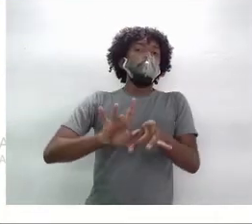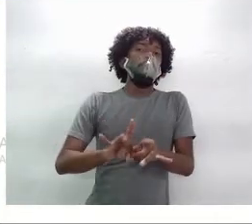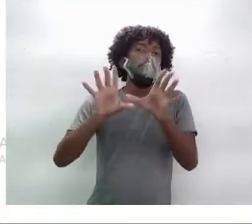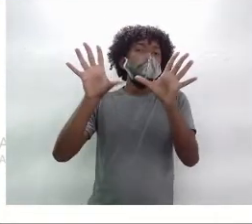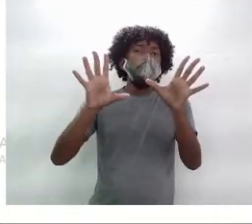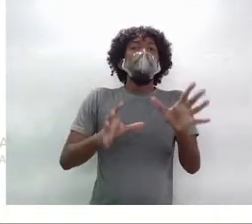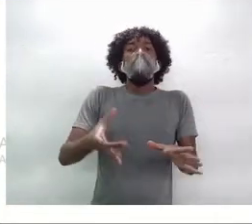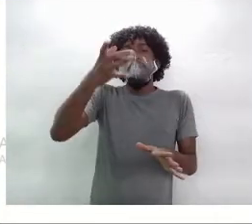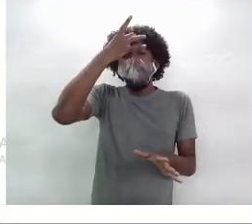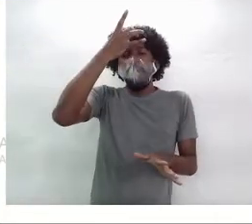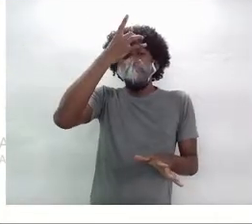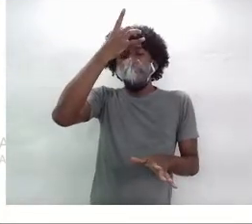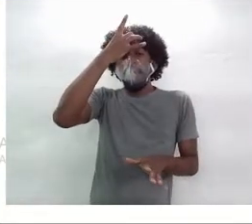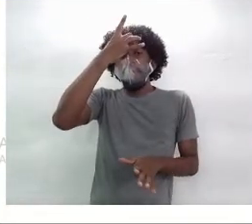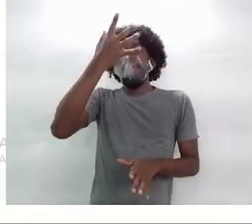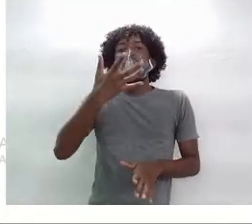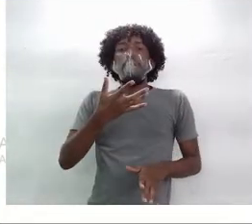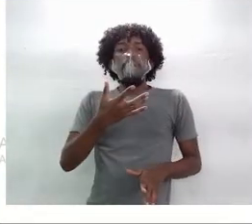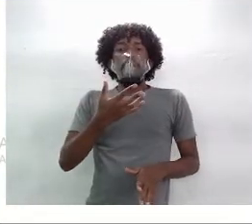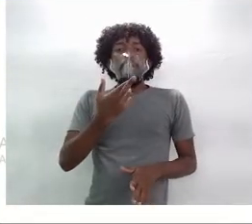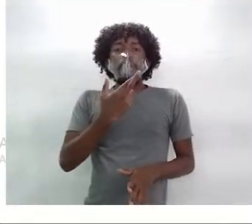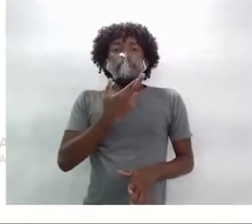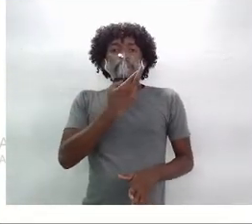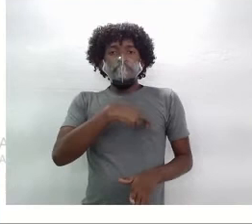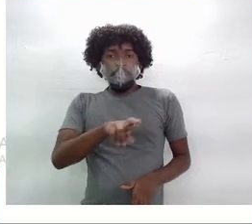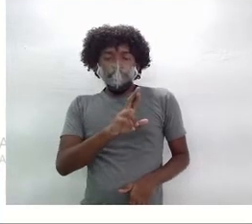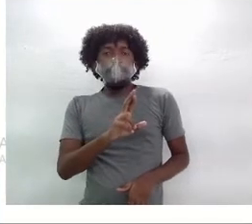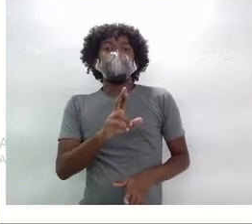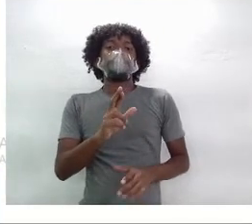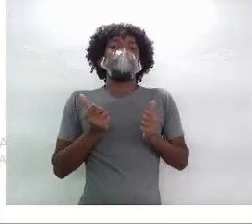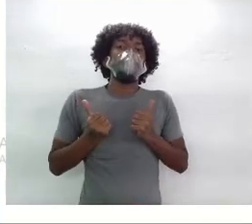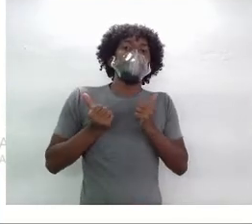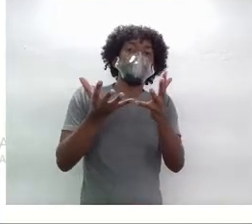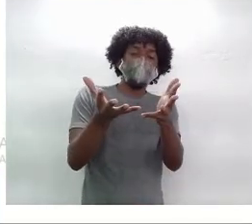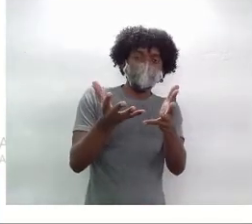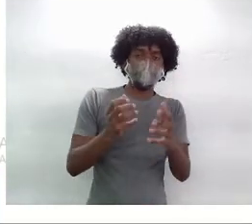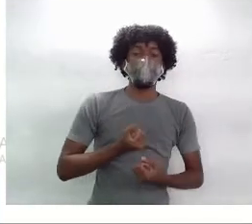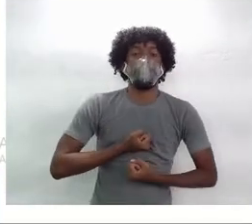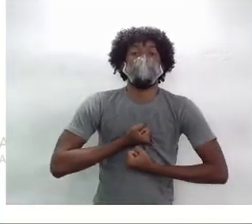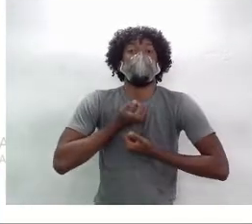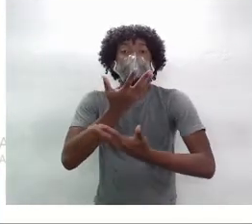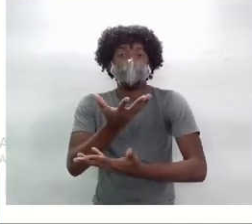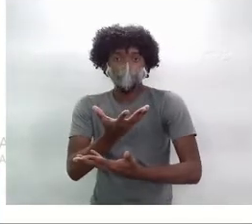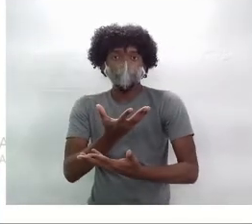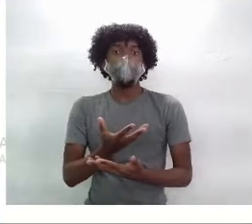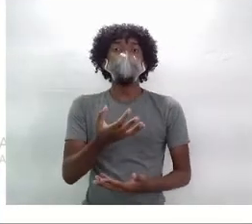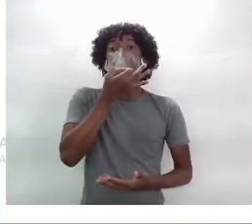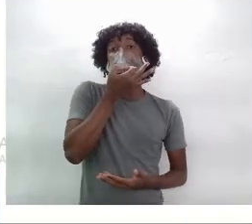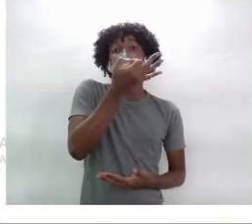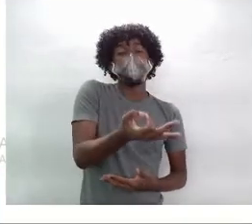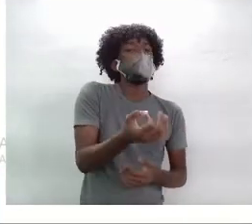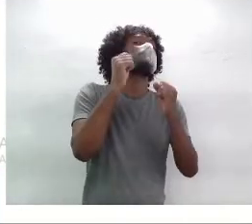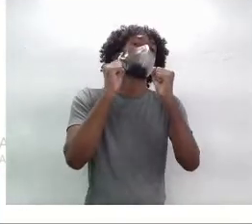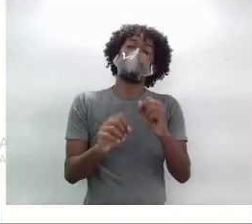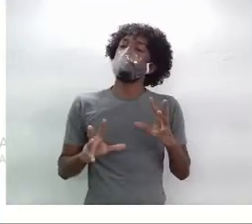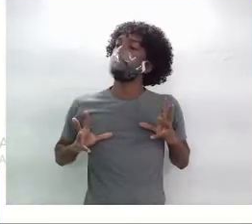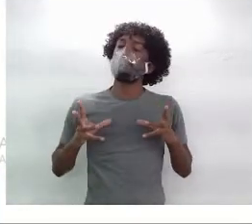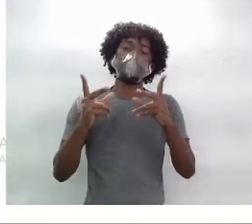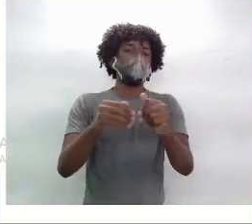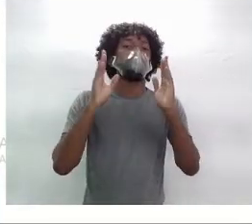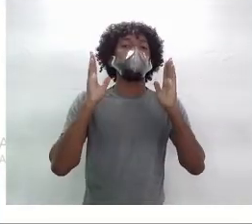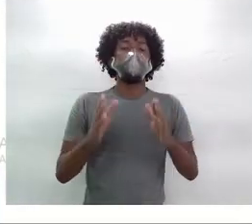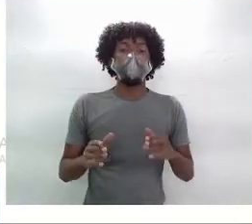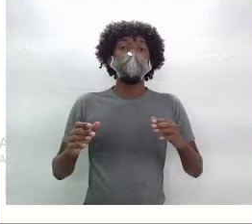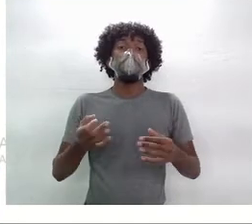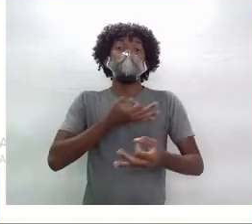de religião, de opinião, de expressão, e que a educação deve favorecer a compreensão e